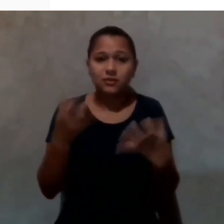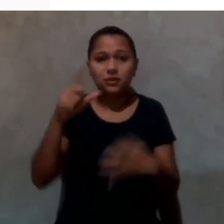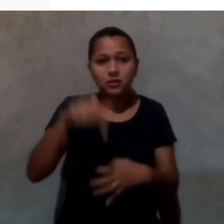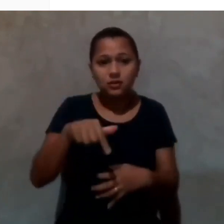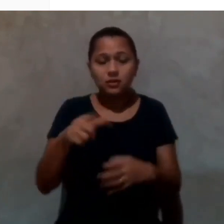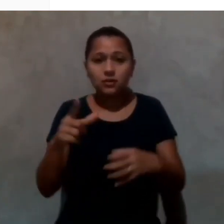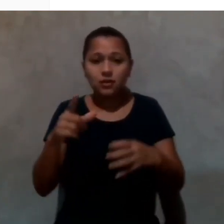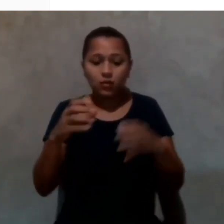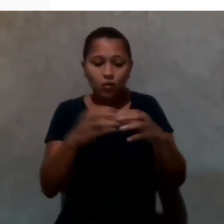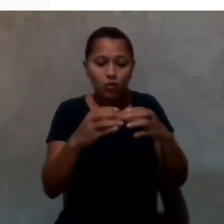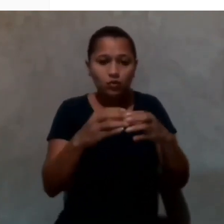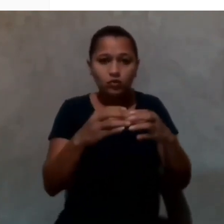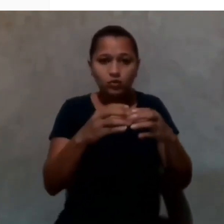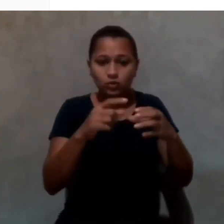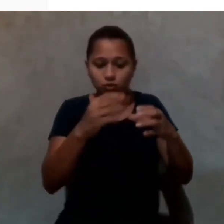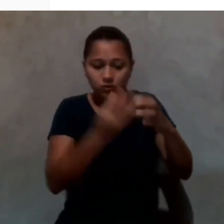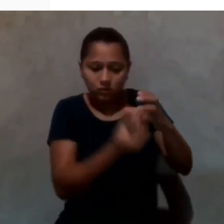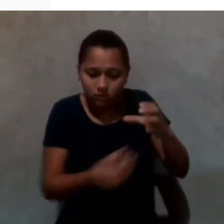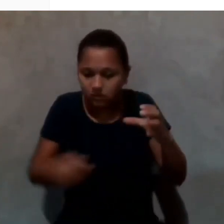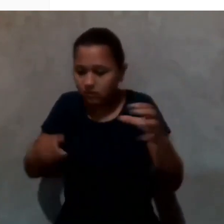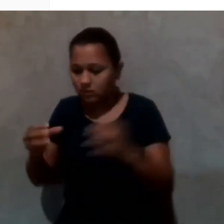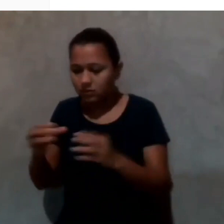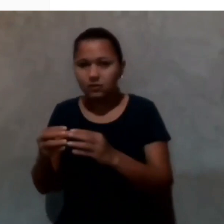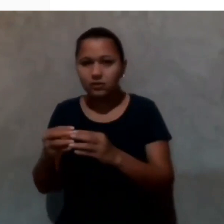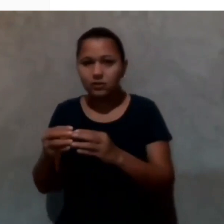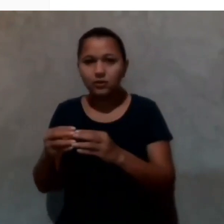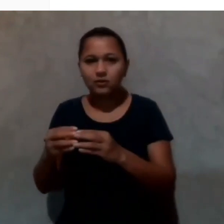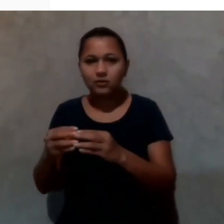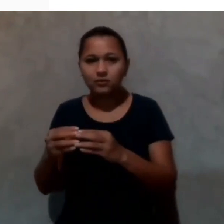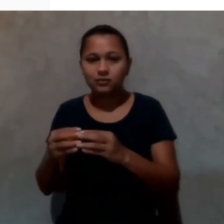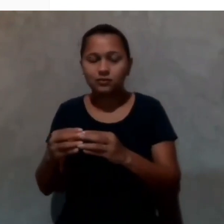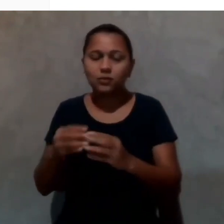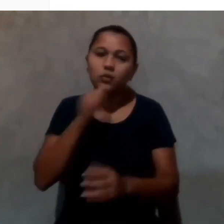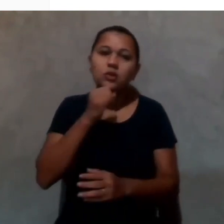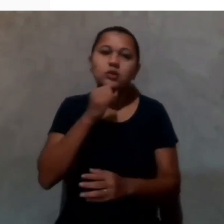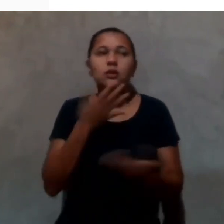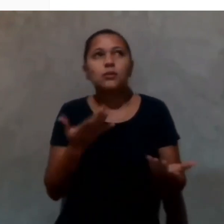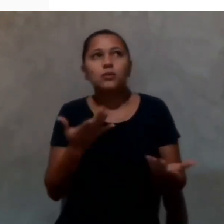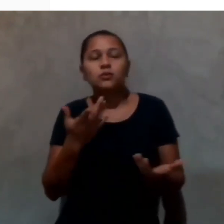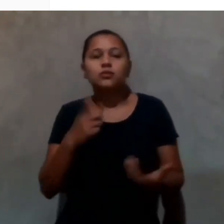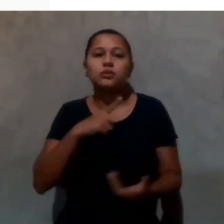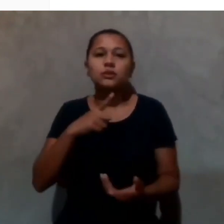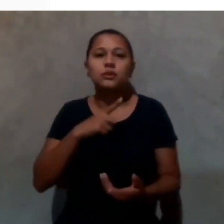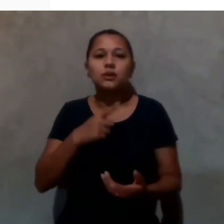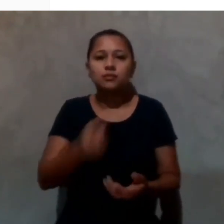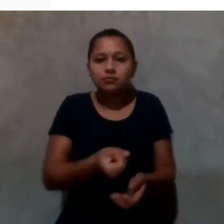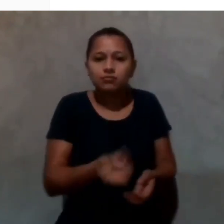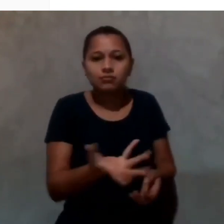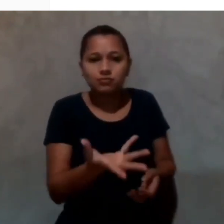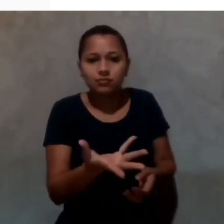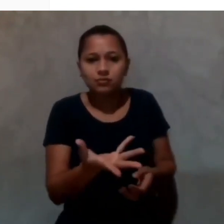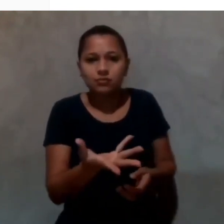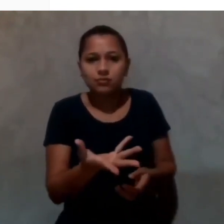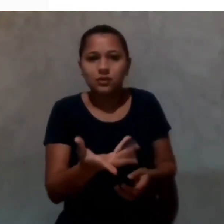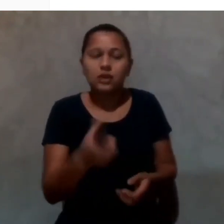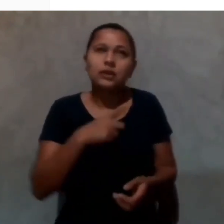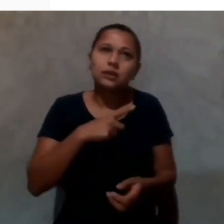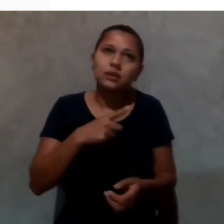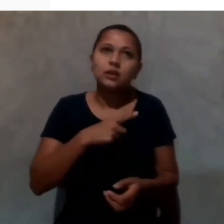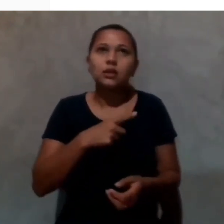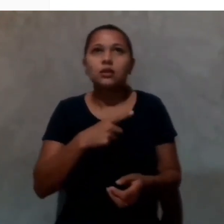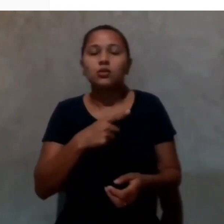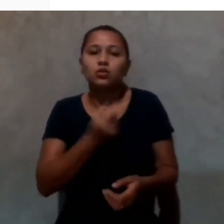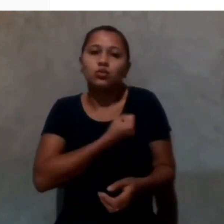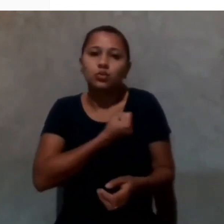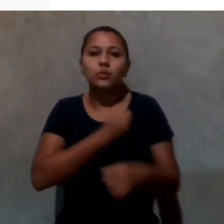resultados possíveis vai ser os números de 1 até 6. Então, esse conjunto será o meu espaço amostral. E